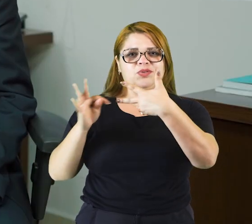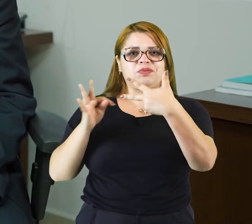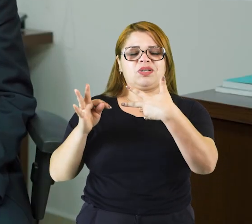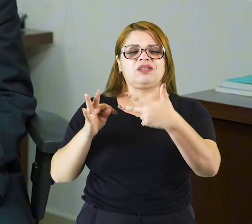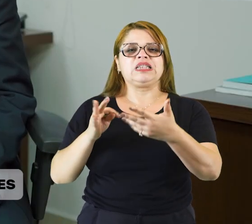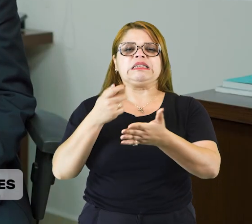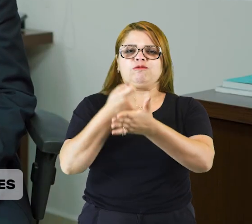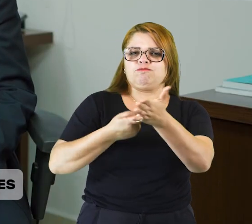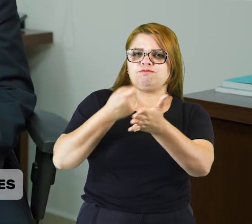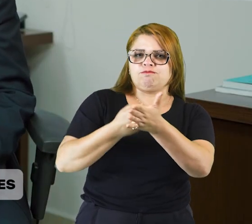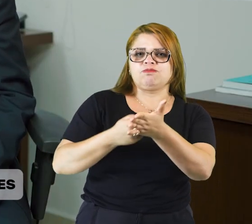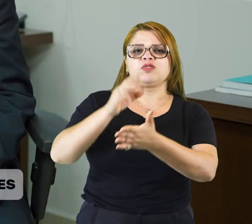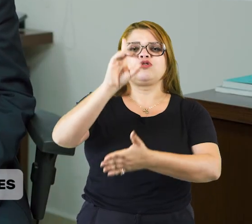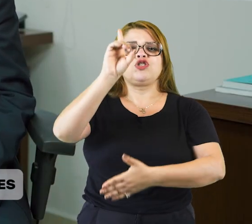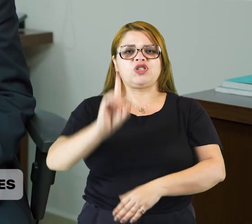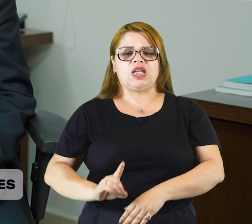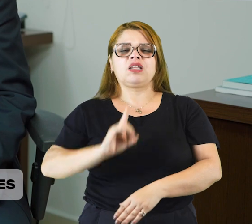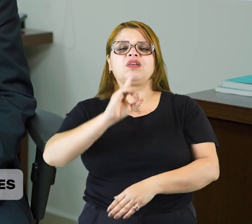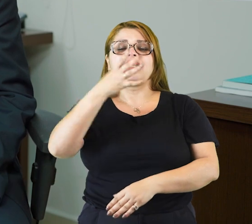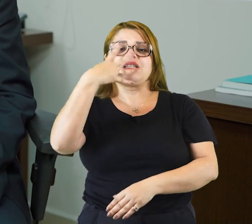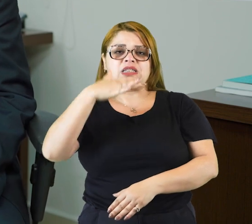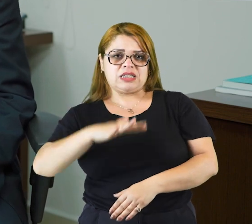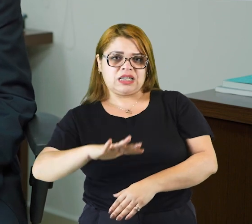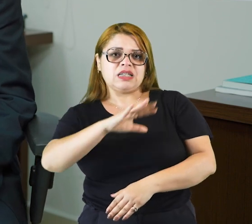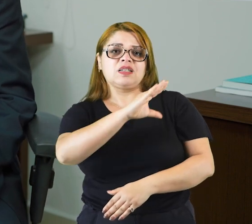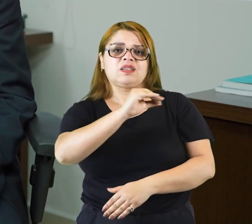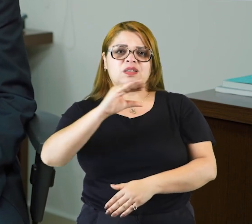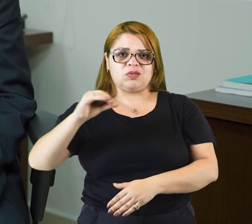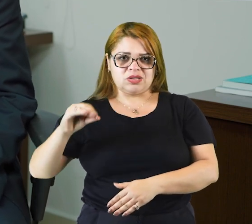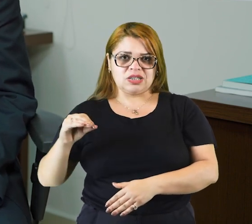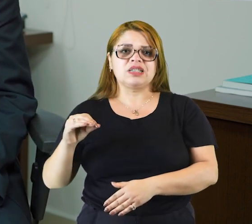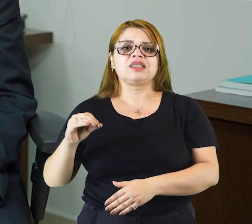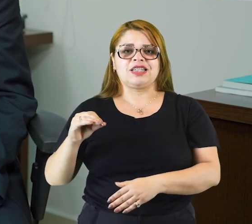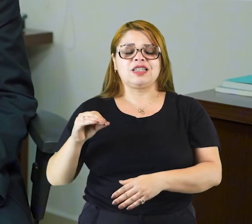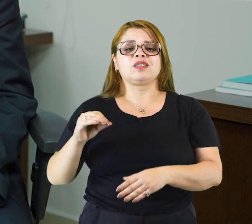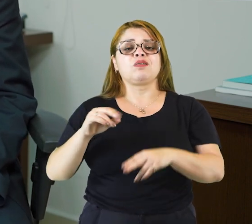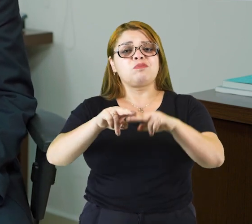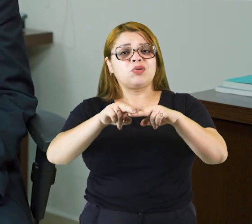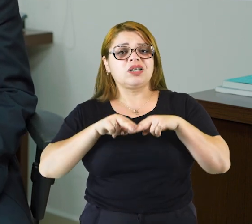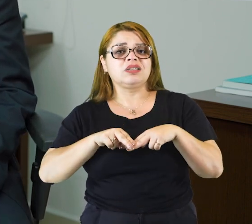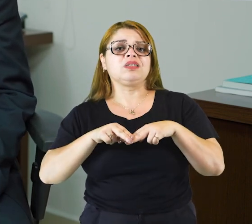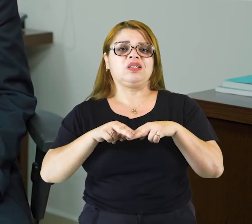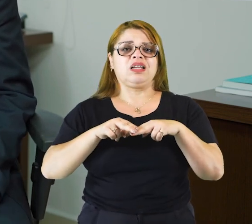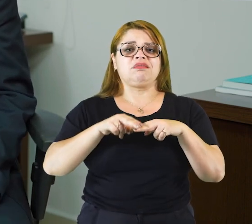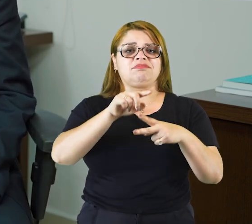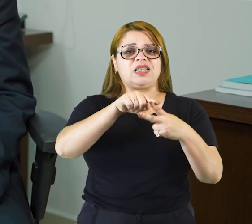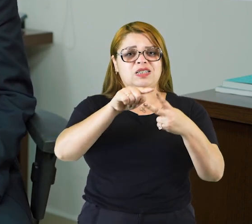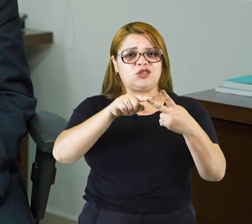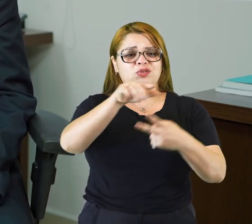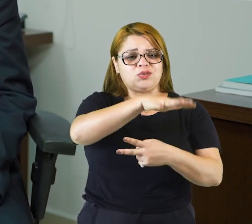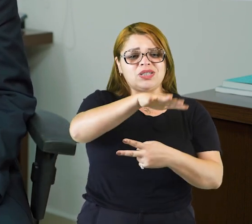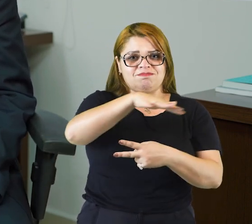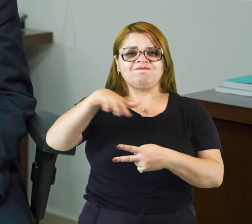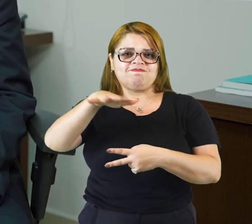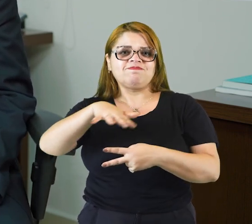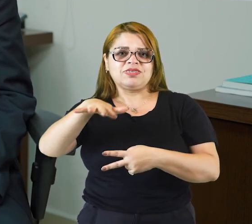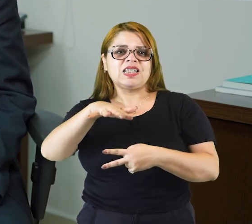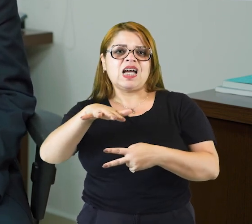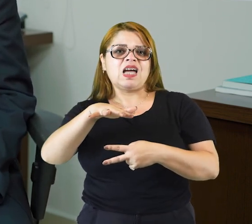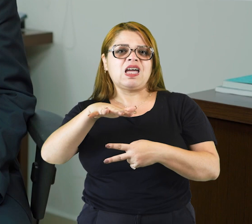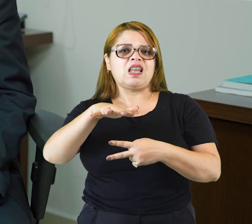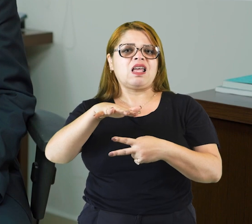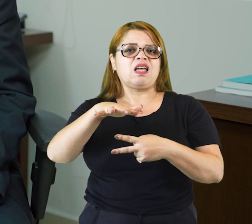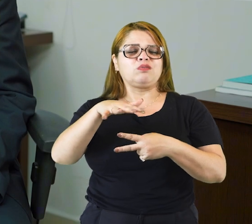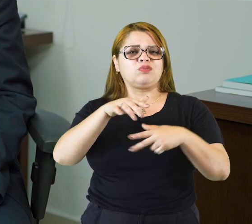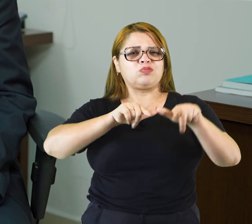grande defensora dos direitos das crianças e dos adolescentes. E, portanto, nessas duas áreas, ela acabou tendo